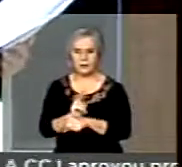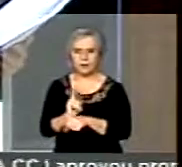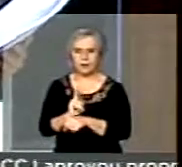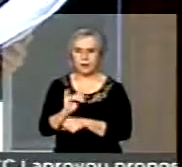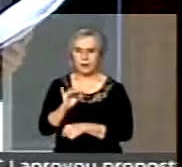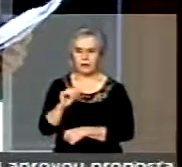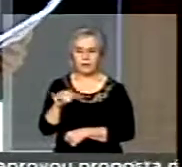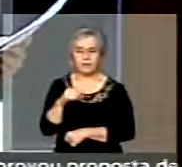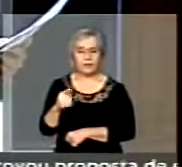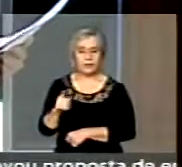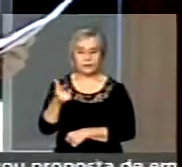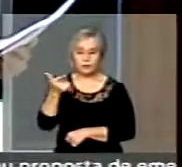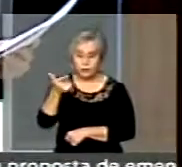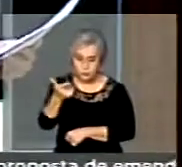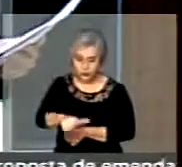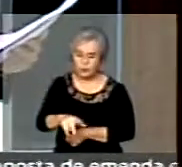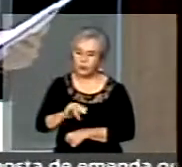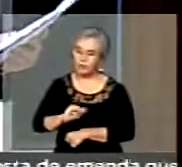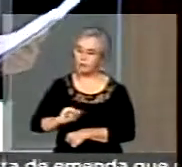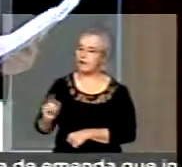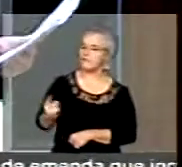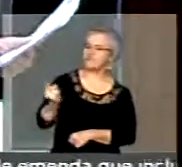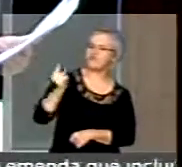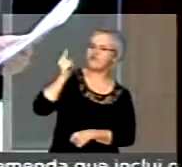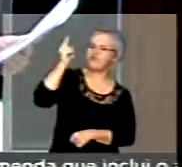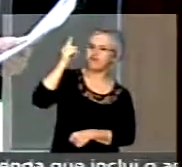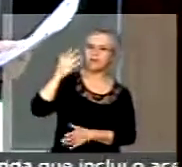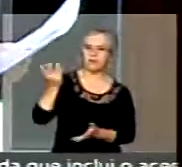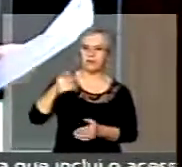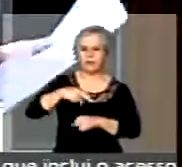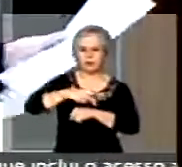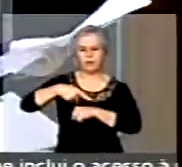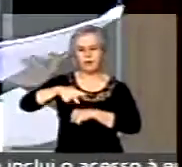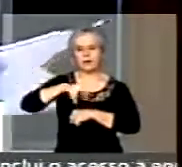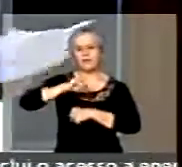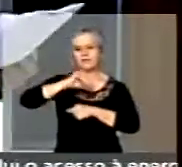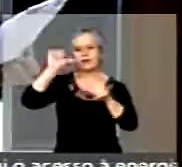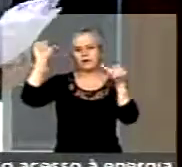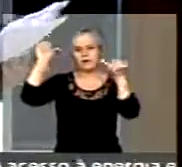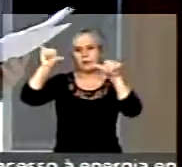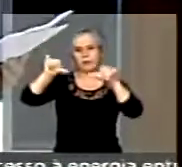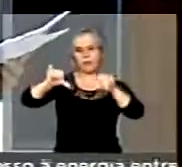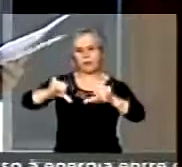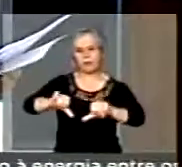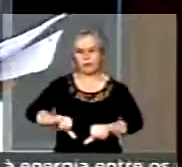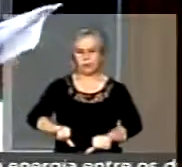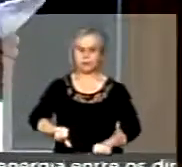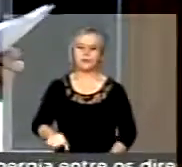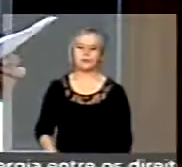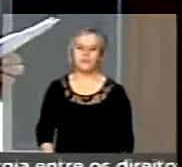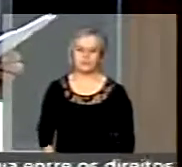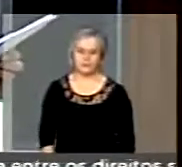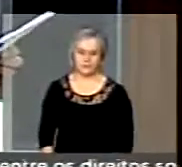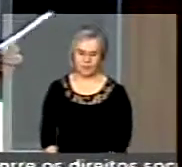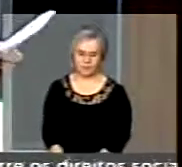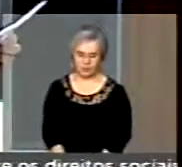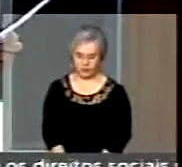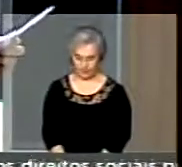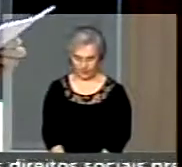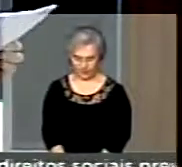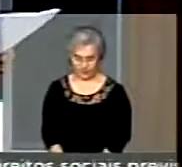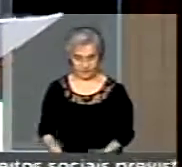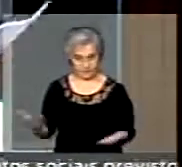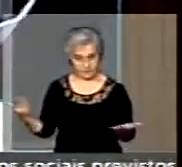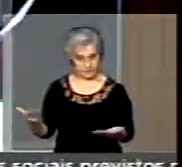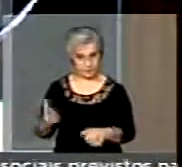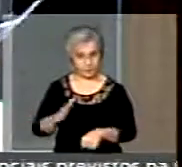sairá novamente de controle, empurrando o país para um abismo que conhecemos bem. O